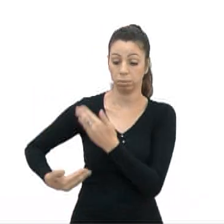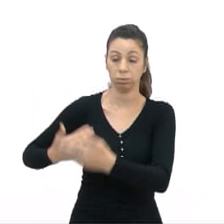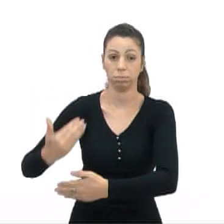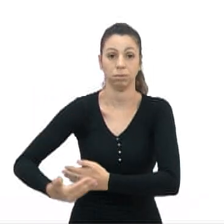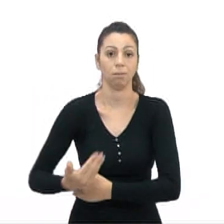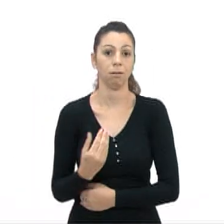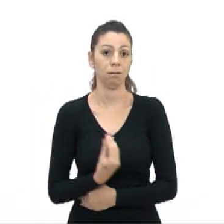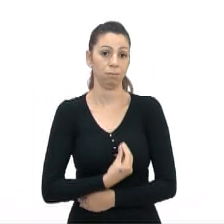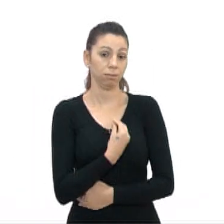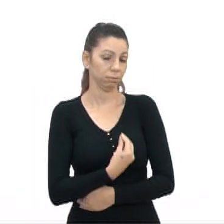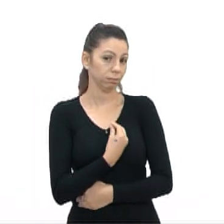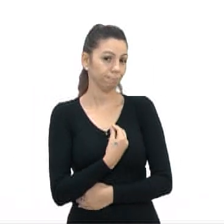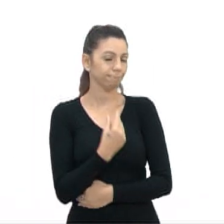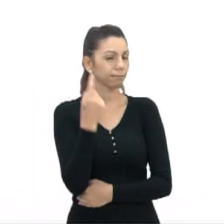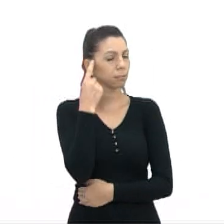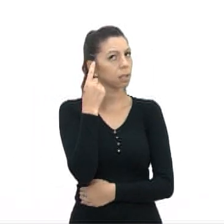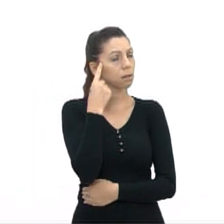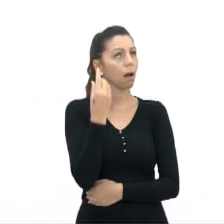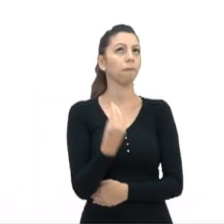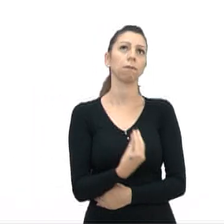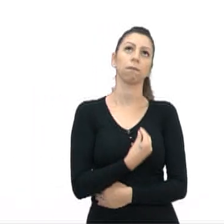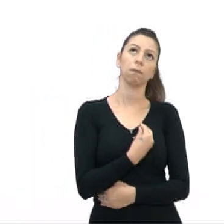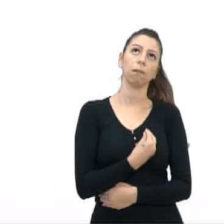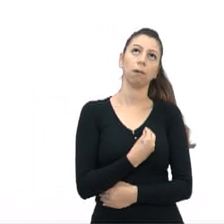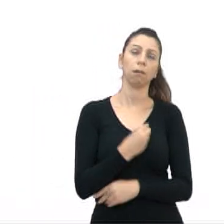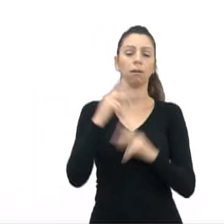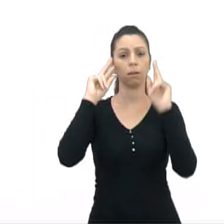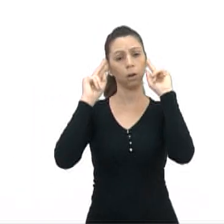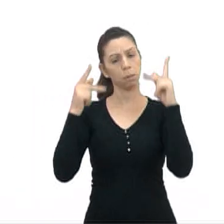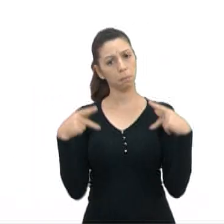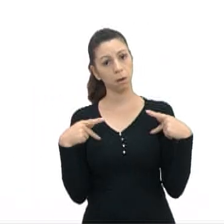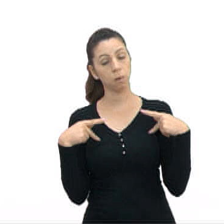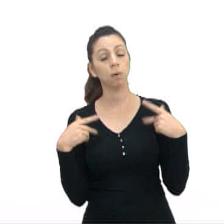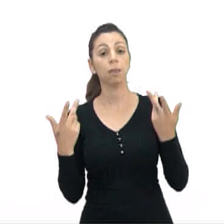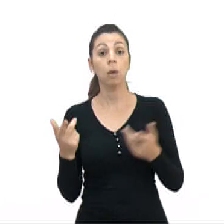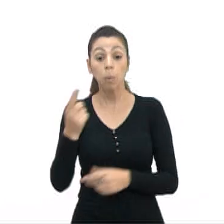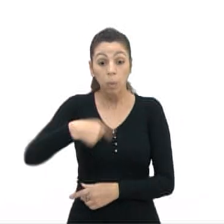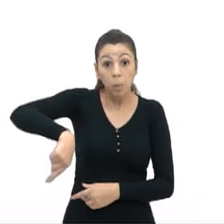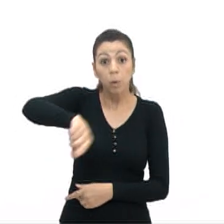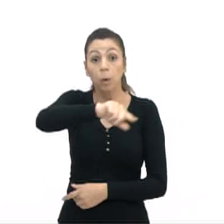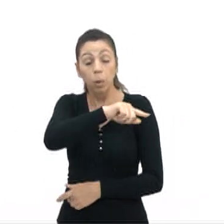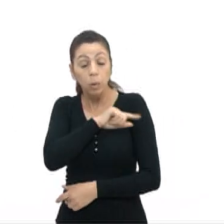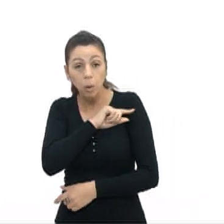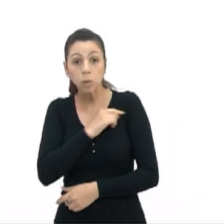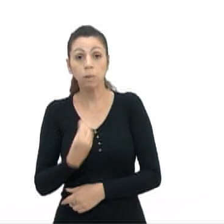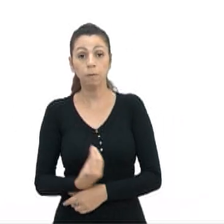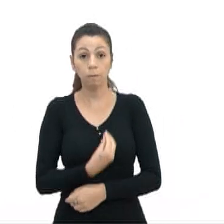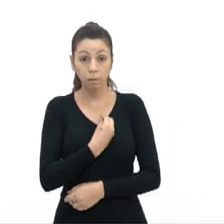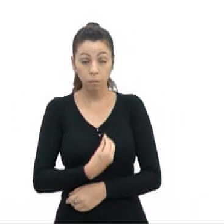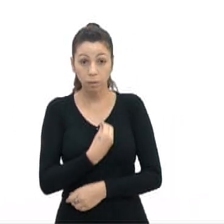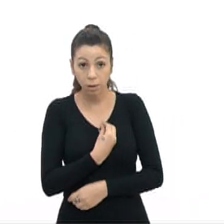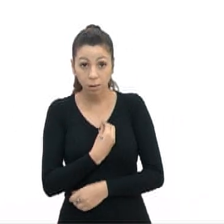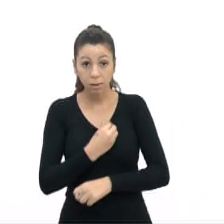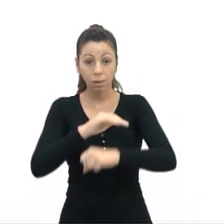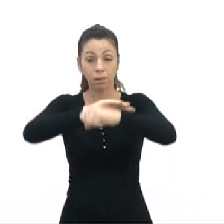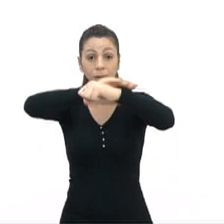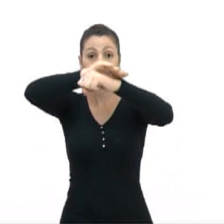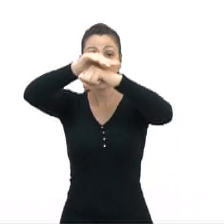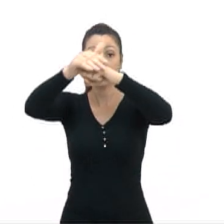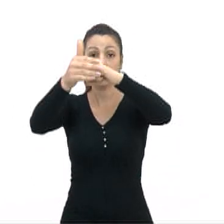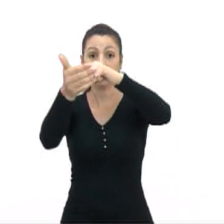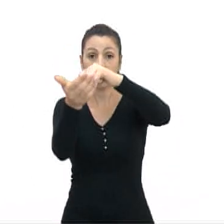Bem, pensou em seres vivos, tem que pensar em ser humano. Então, nós estamos vivendo sobre a crosta